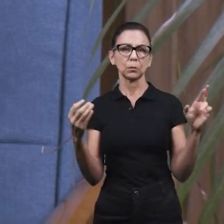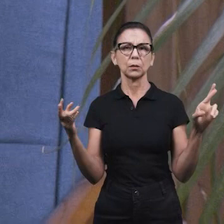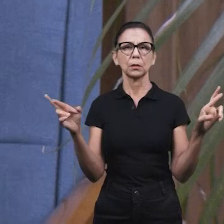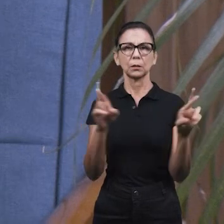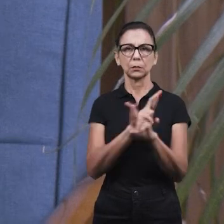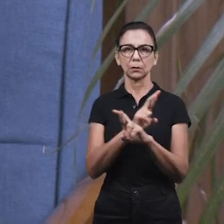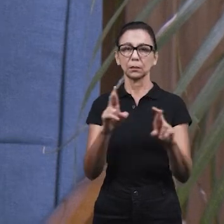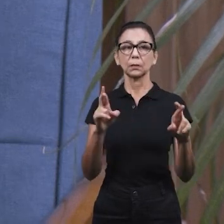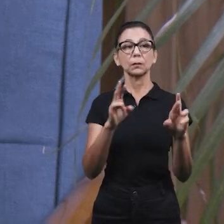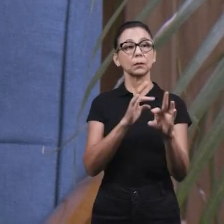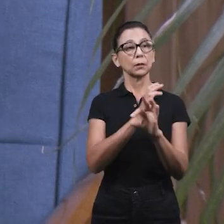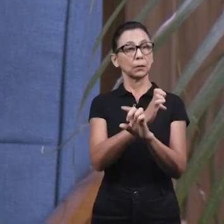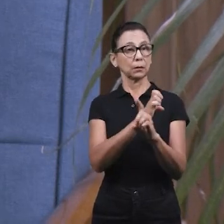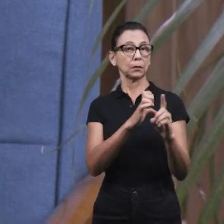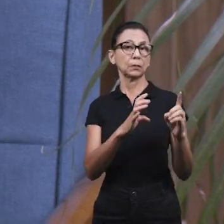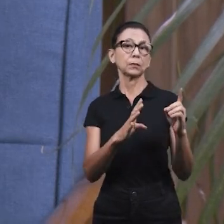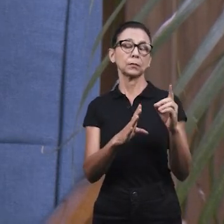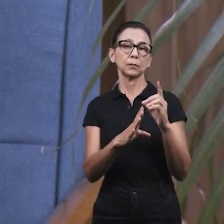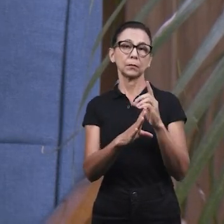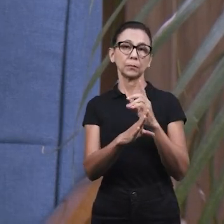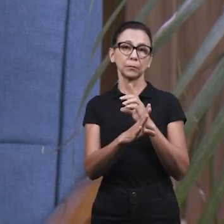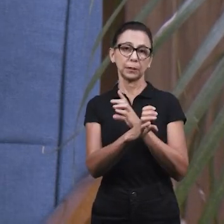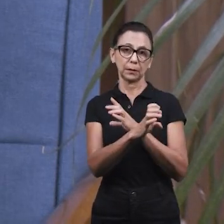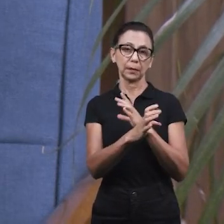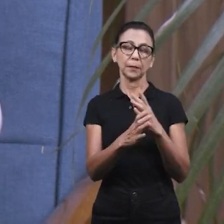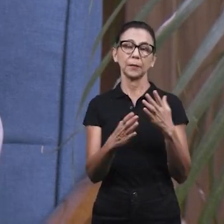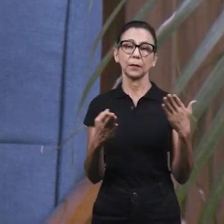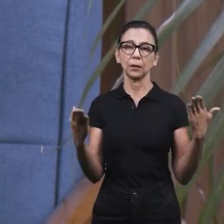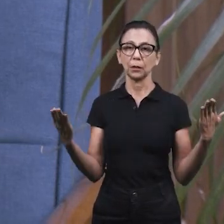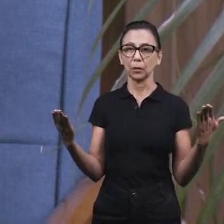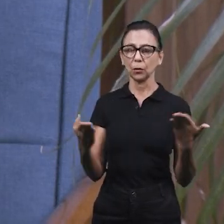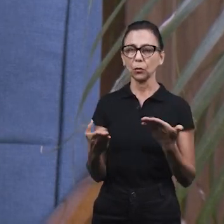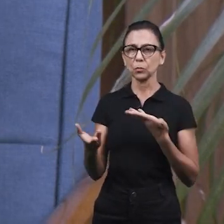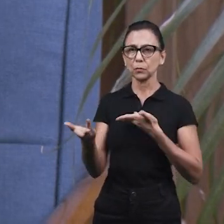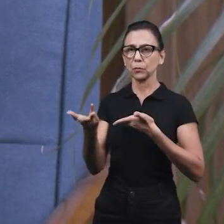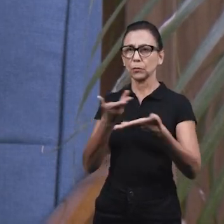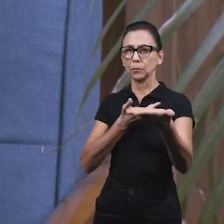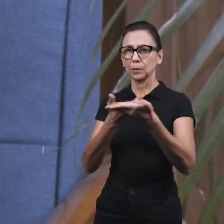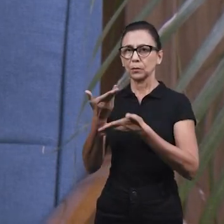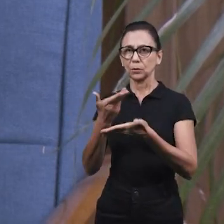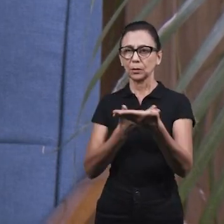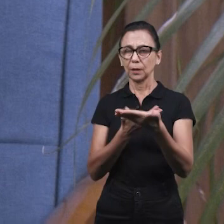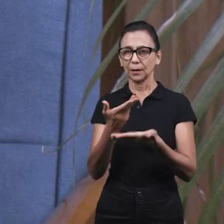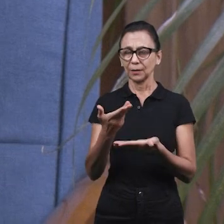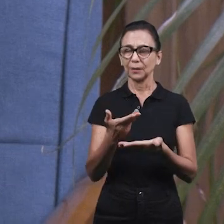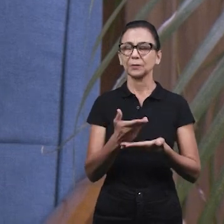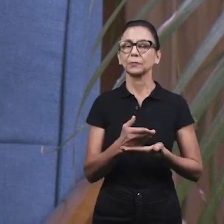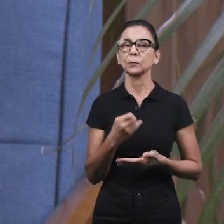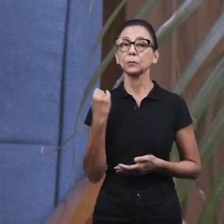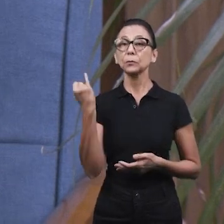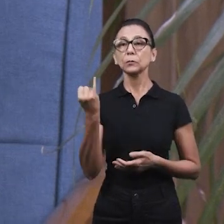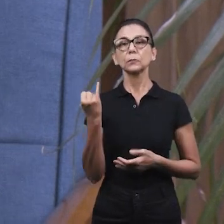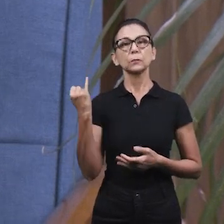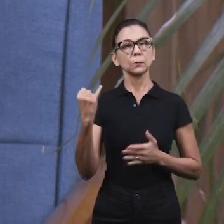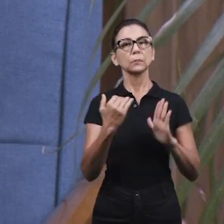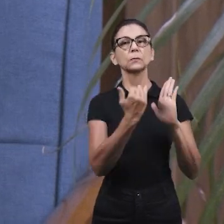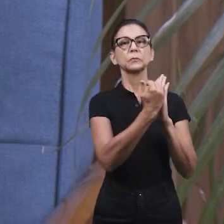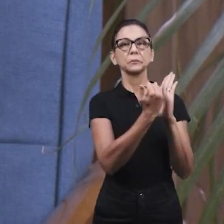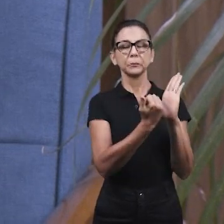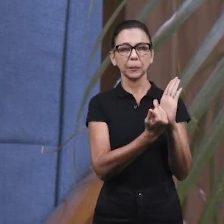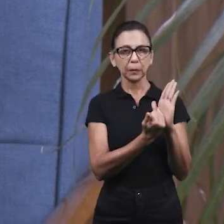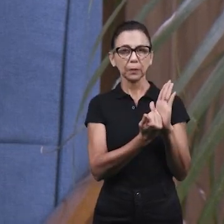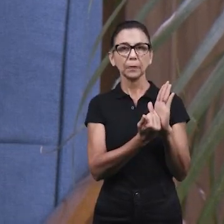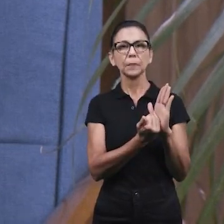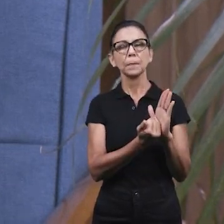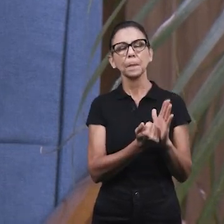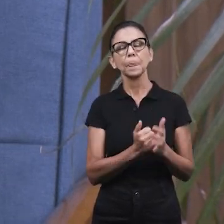Cristã Maranata, um quadro que eu vou compartilhar com você que está assistindo aqui agora, daqui a pouquinho, a importância desse quadro, né,